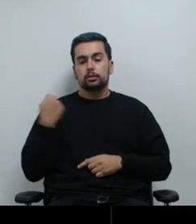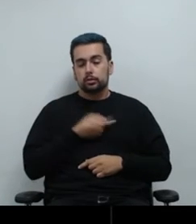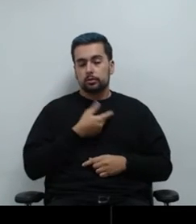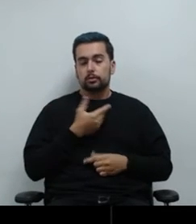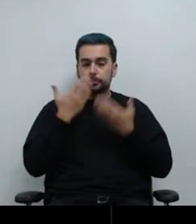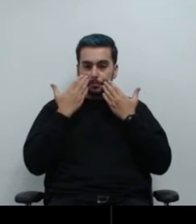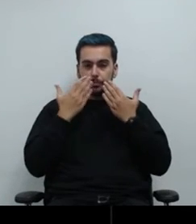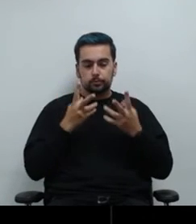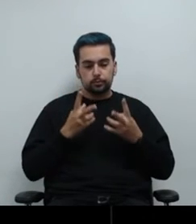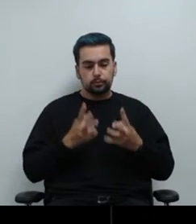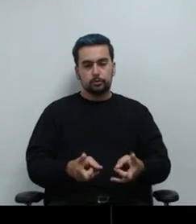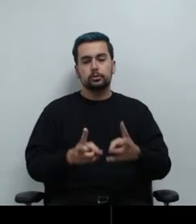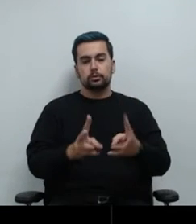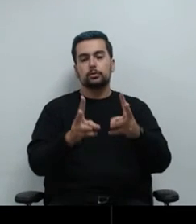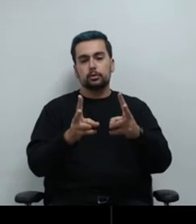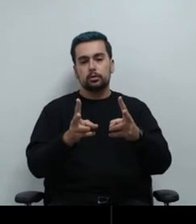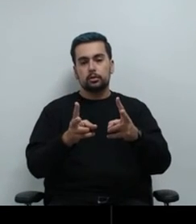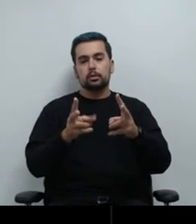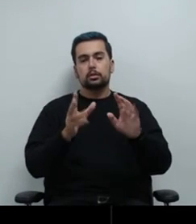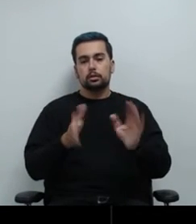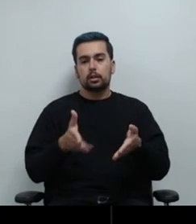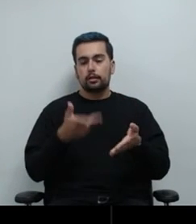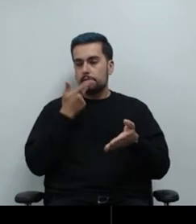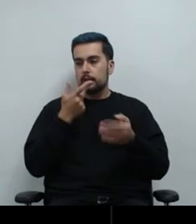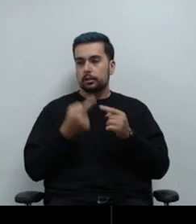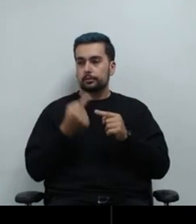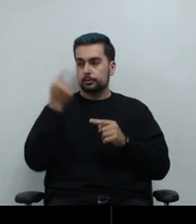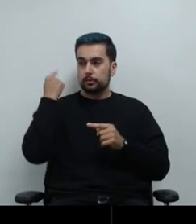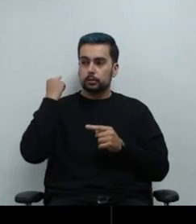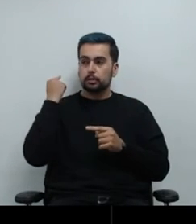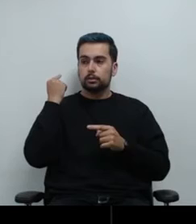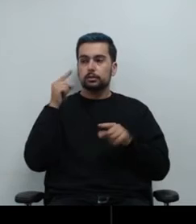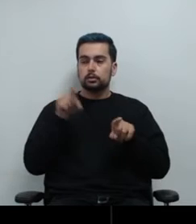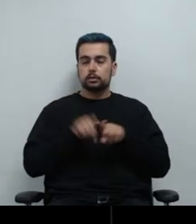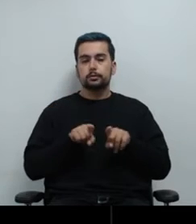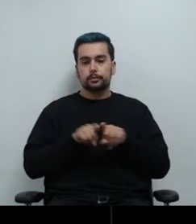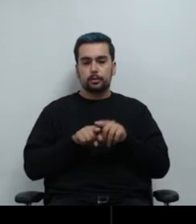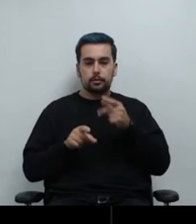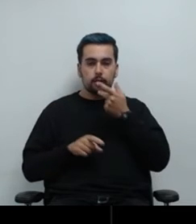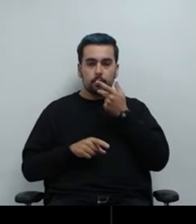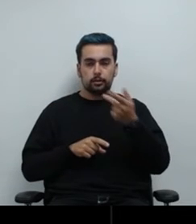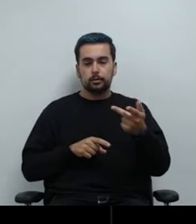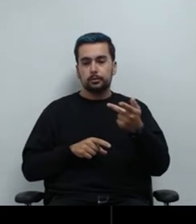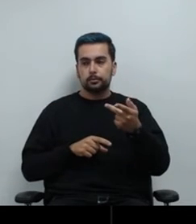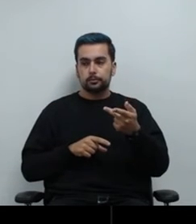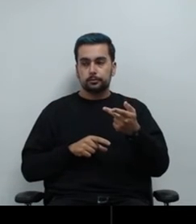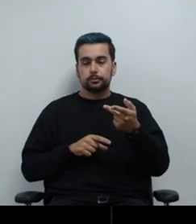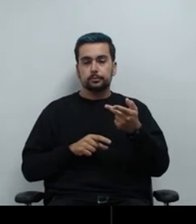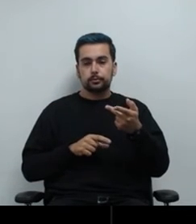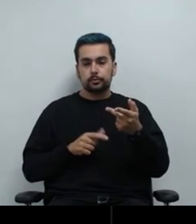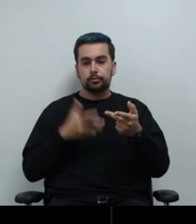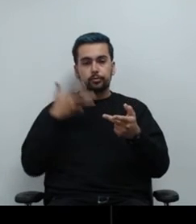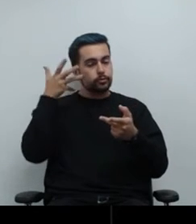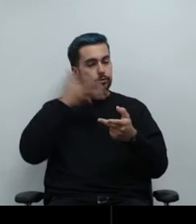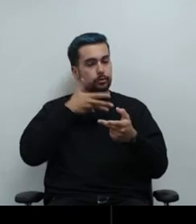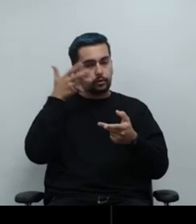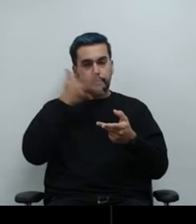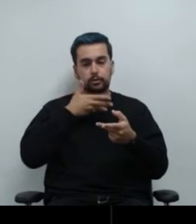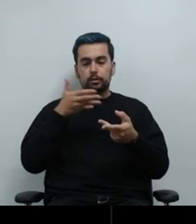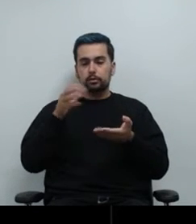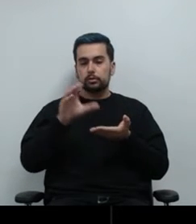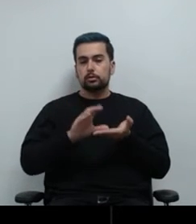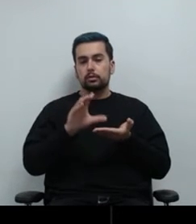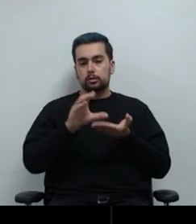essa posição, conforme a nota pública que nós soltamos há algum tempo atrás, e referendamos aqui nessa fala ao Conselho